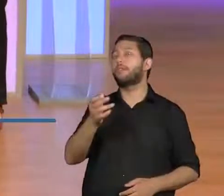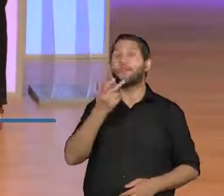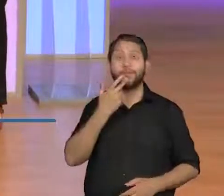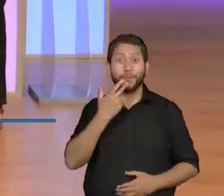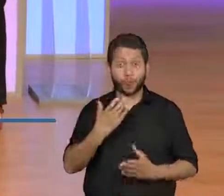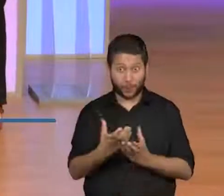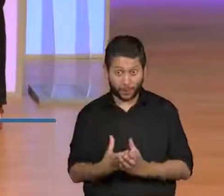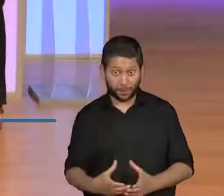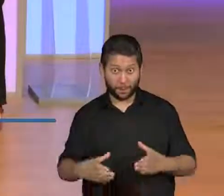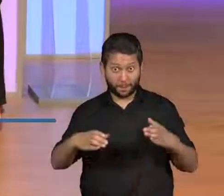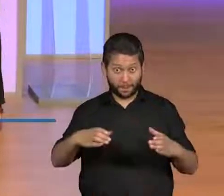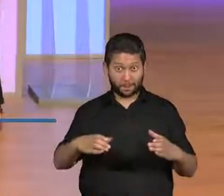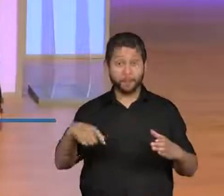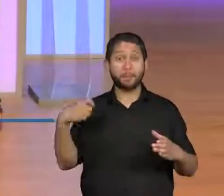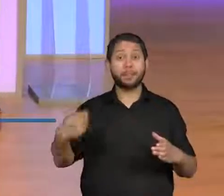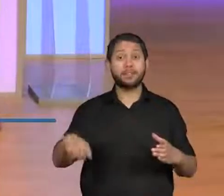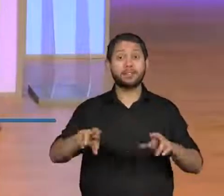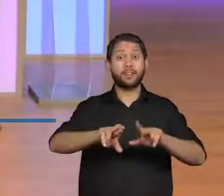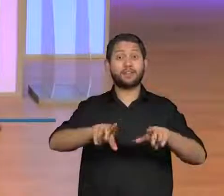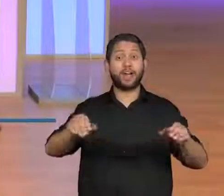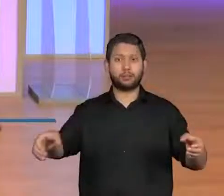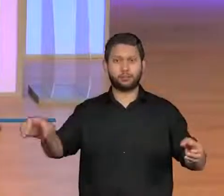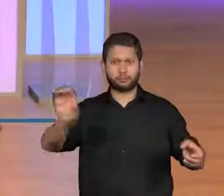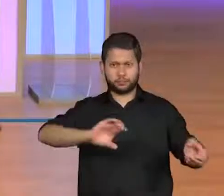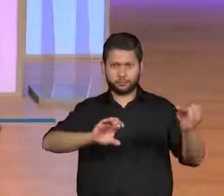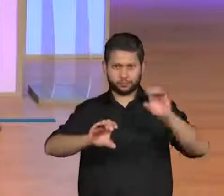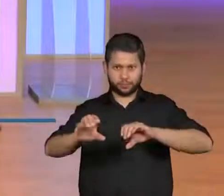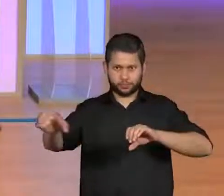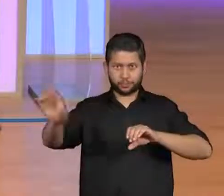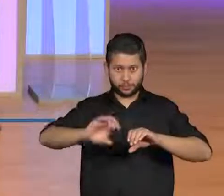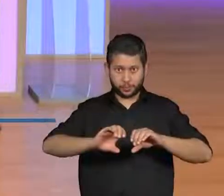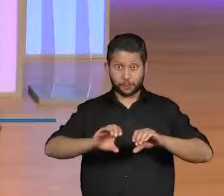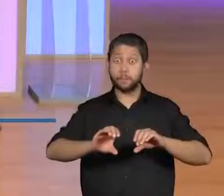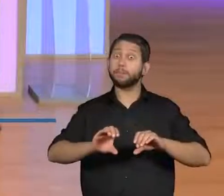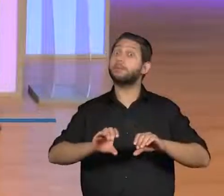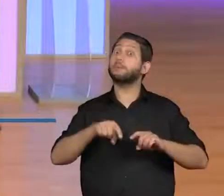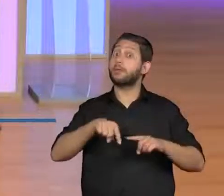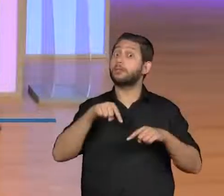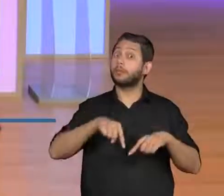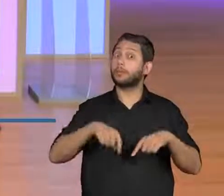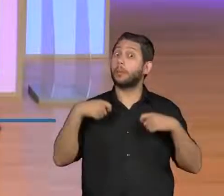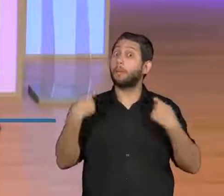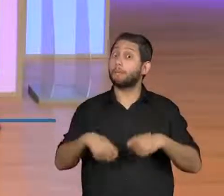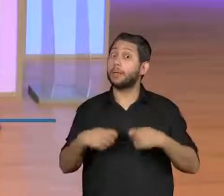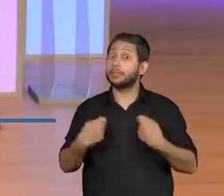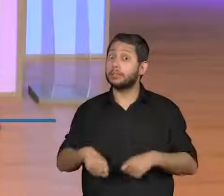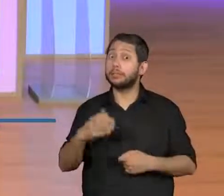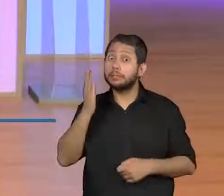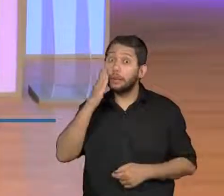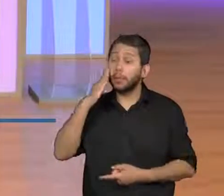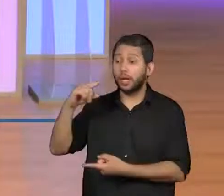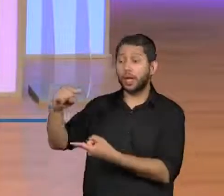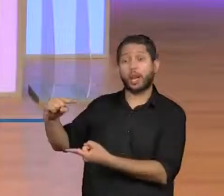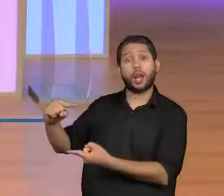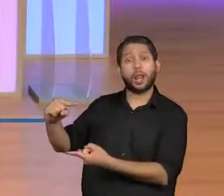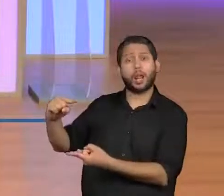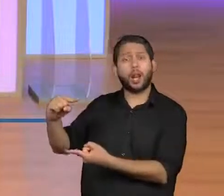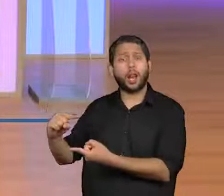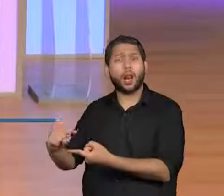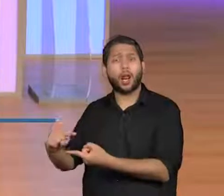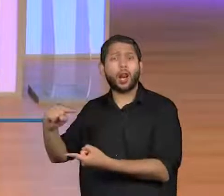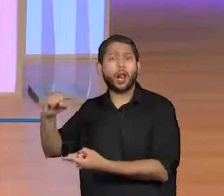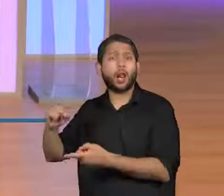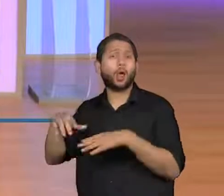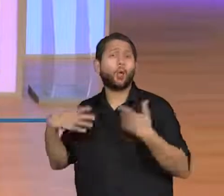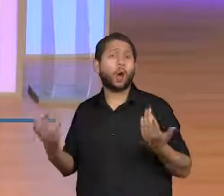são muito importantes, mas nós também precisamos pensar que na receita é necessário a quantidade, porque senão não vai dar certo,